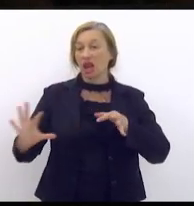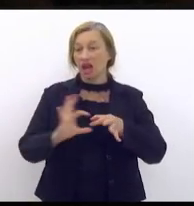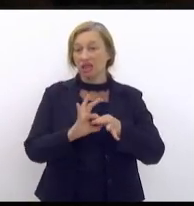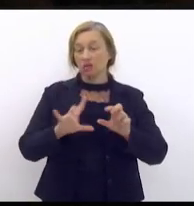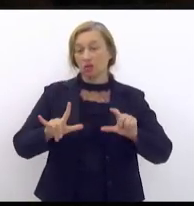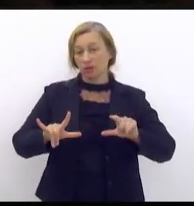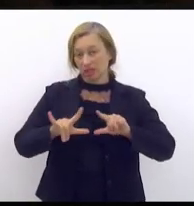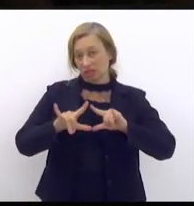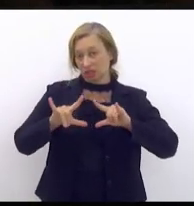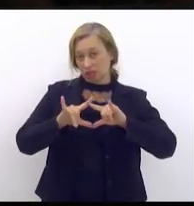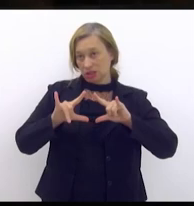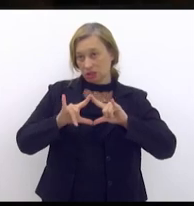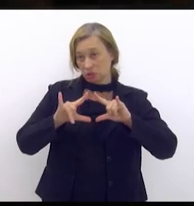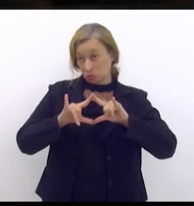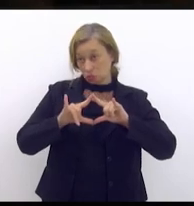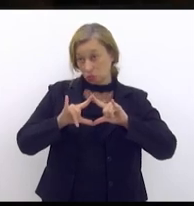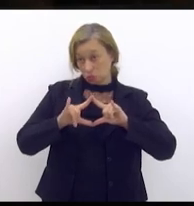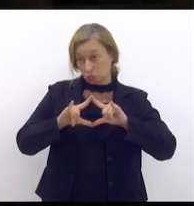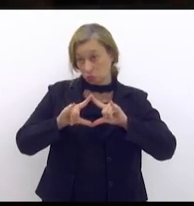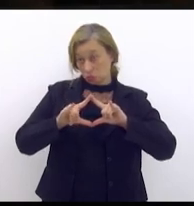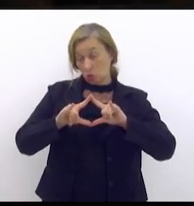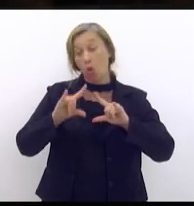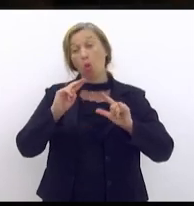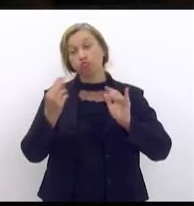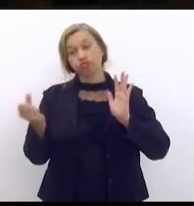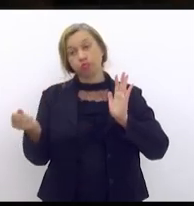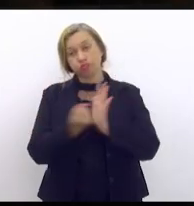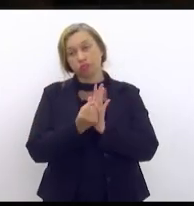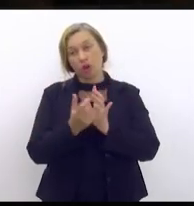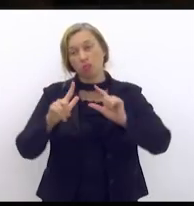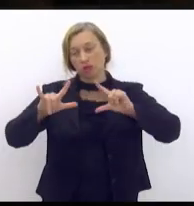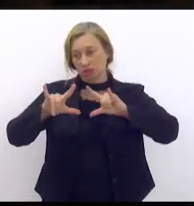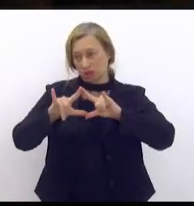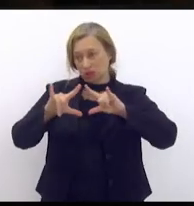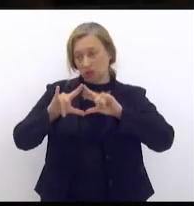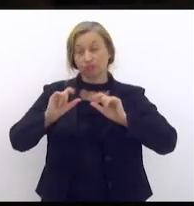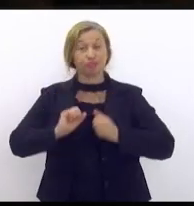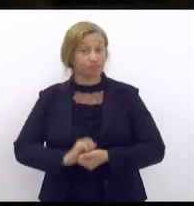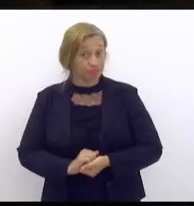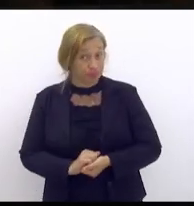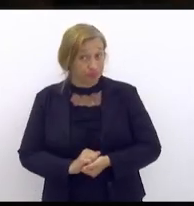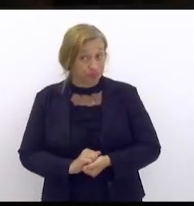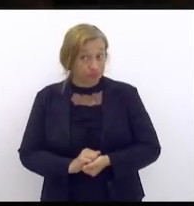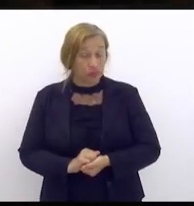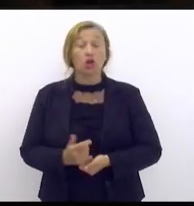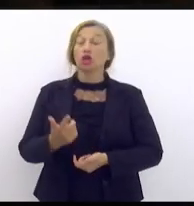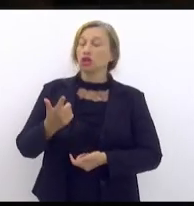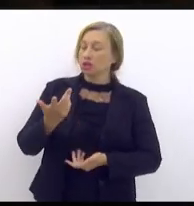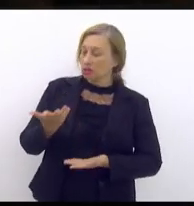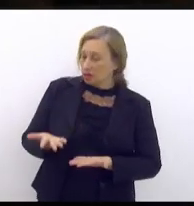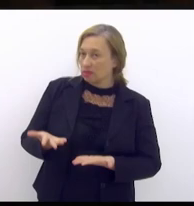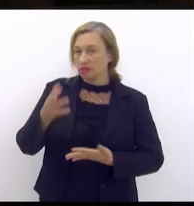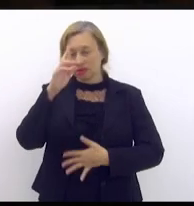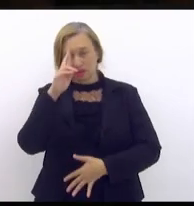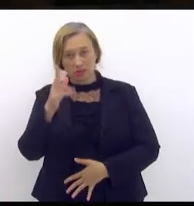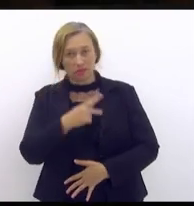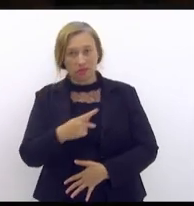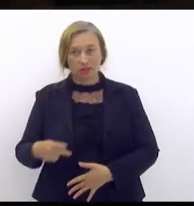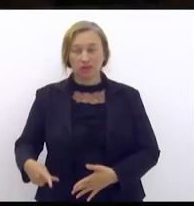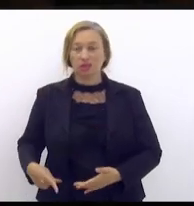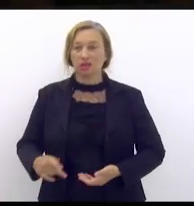ligações ou ser rotulada como miliciana. Dito isso, senhora